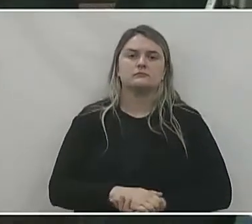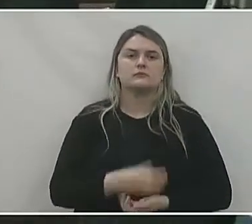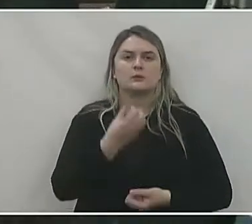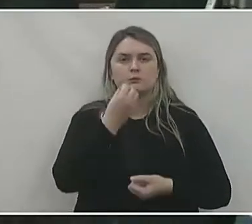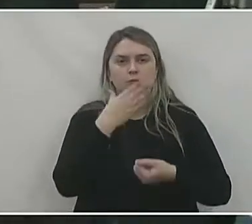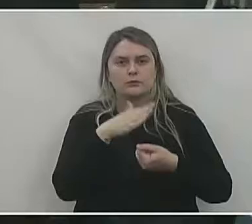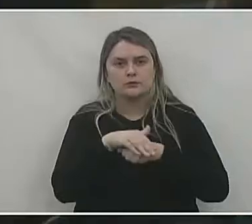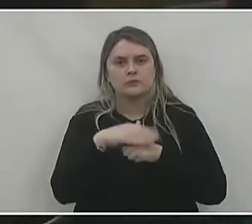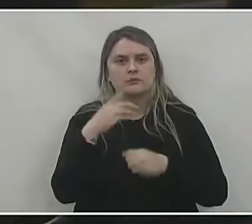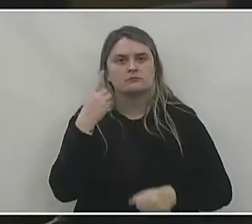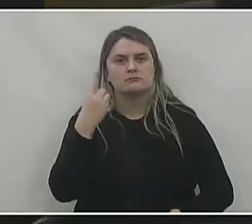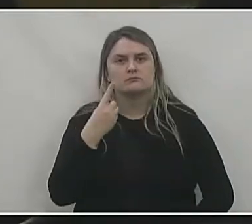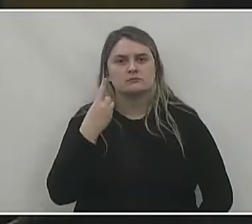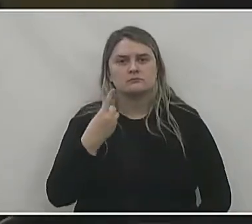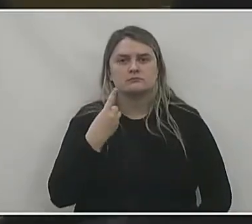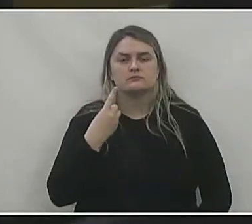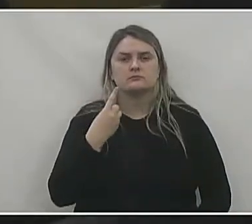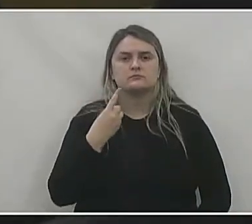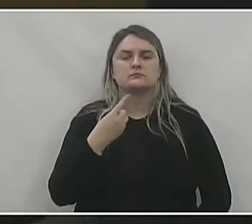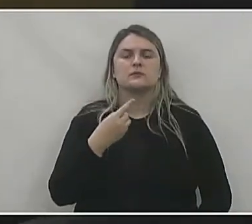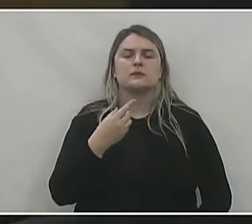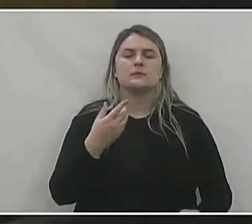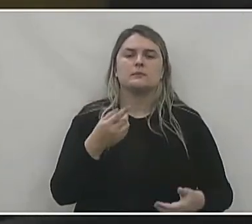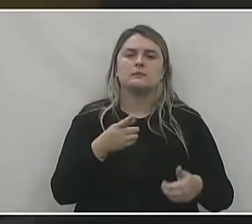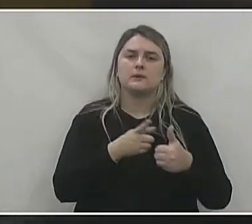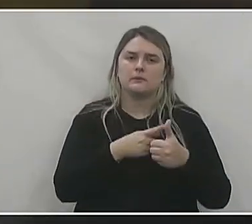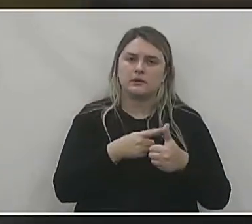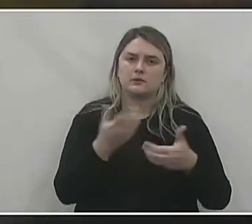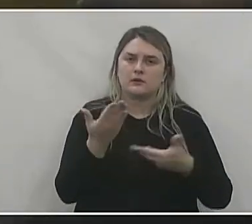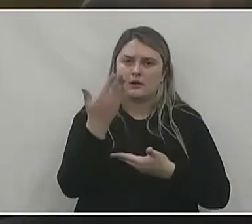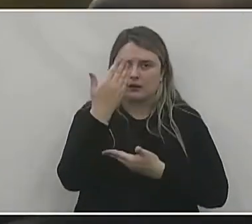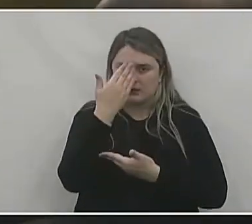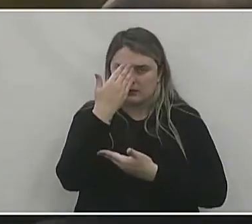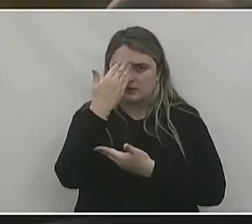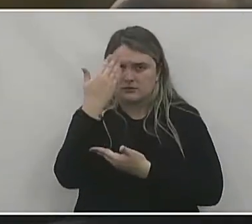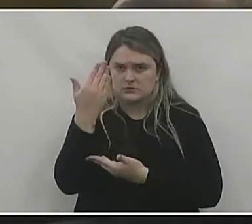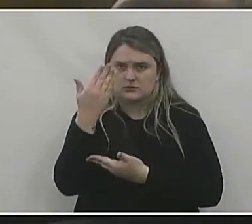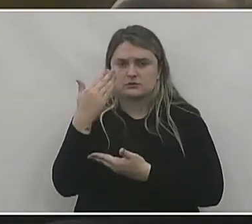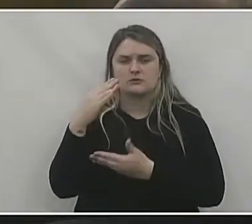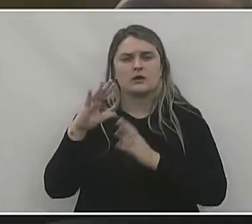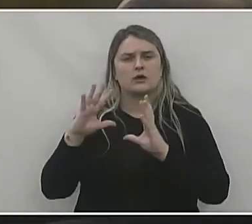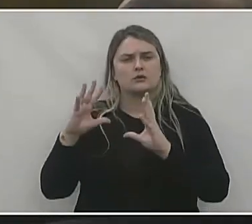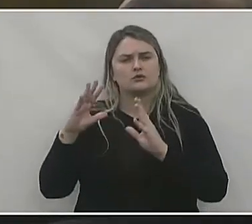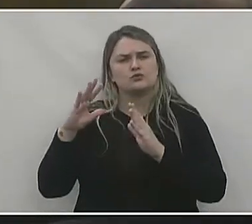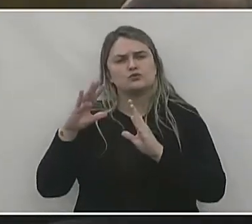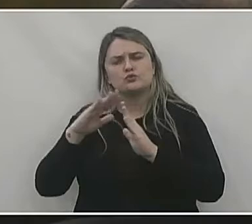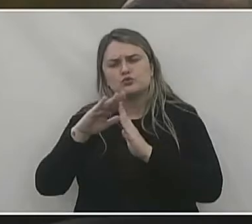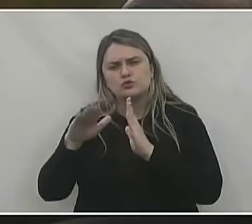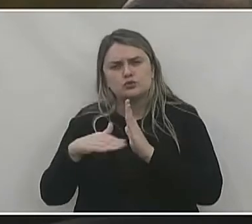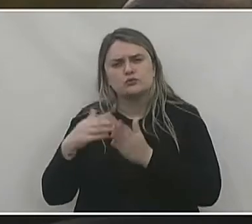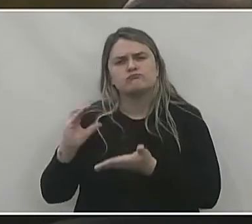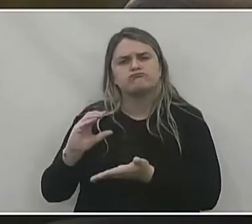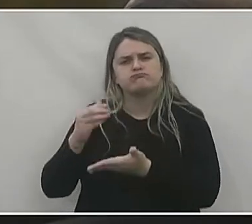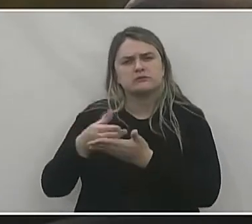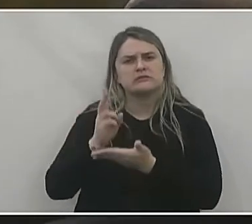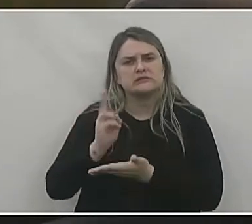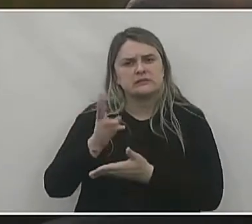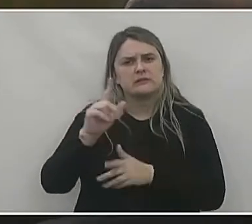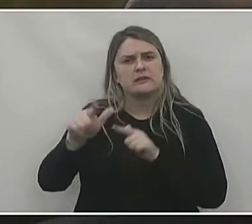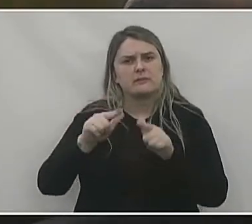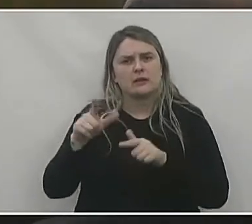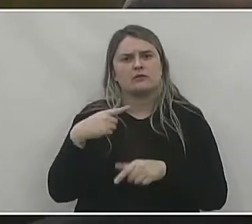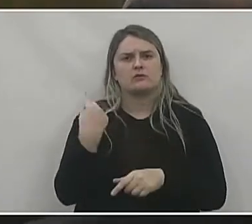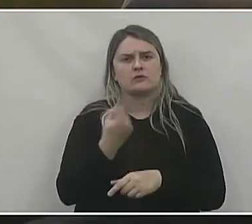Boa noite, deputado. Primeiramente, agradecer por todos os recursos e sempre estar trabalhando por